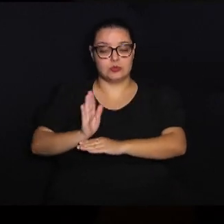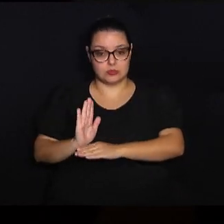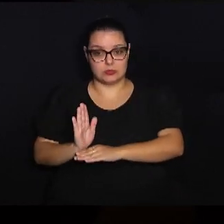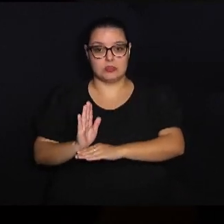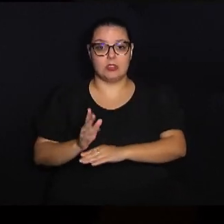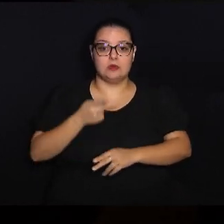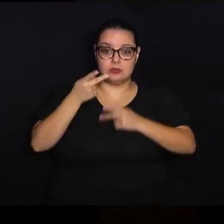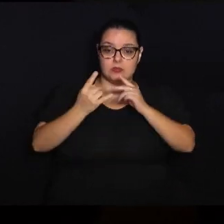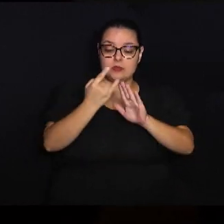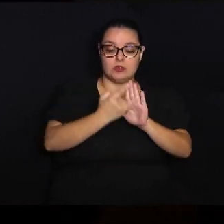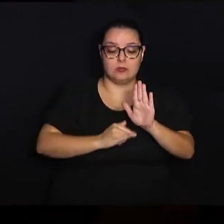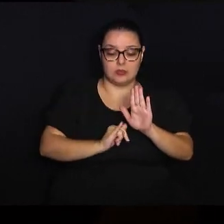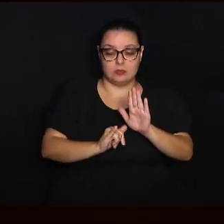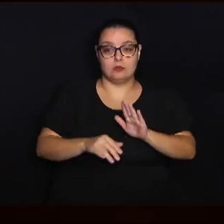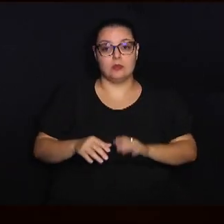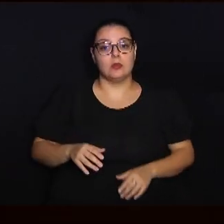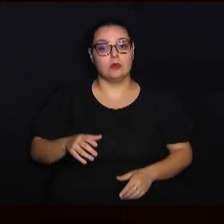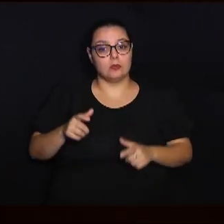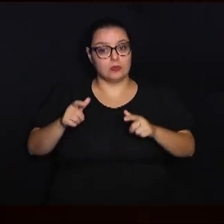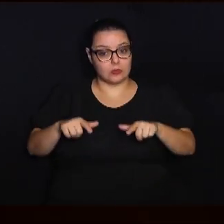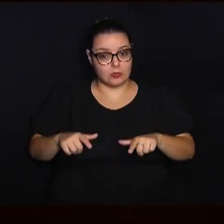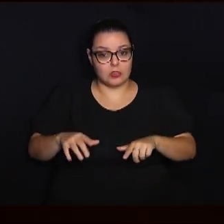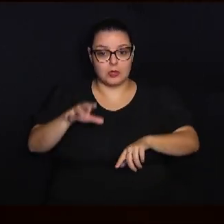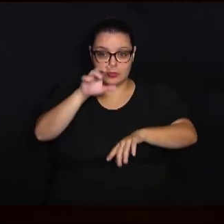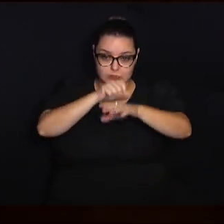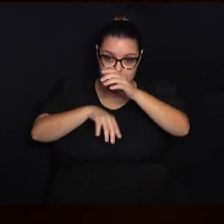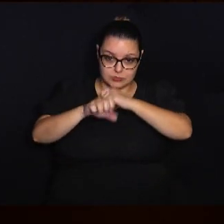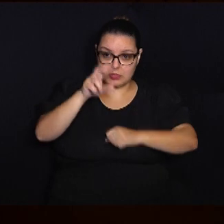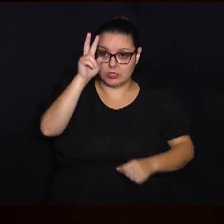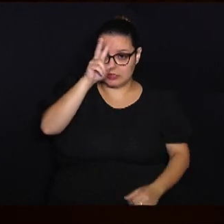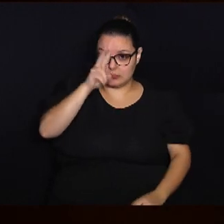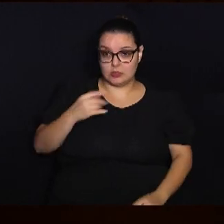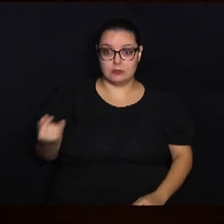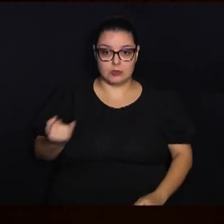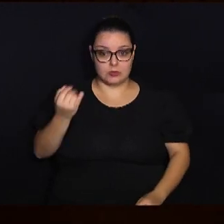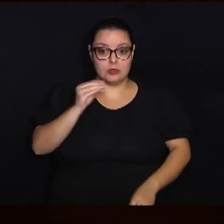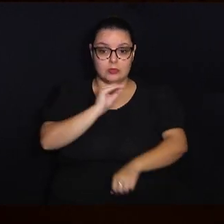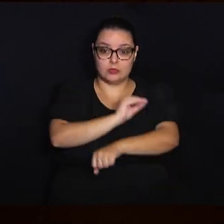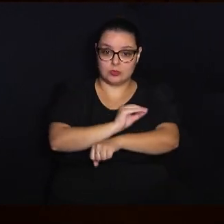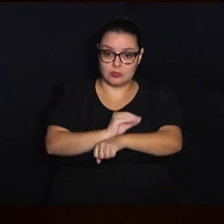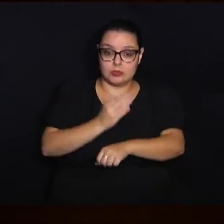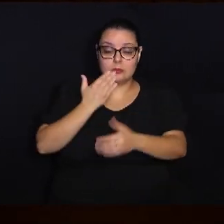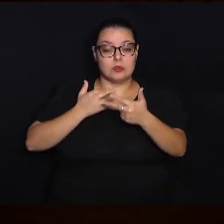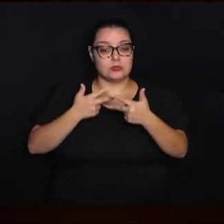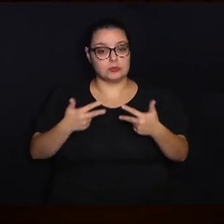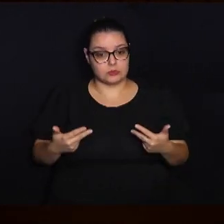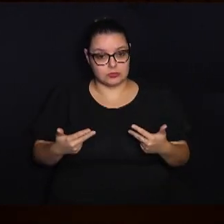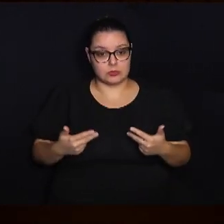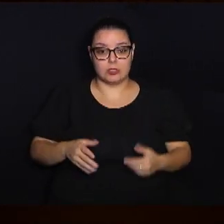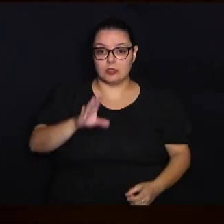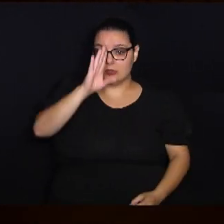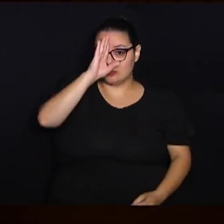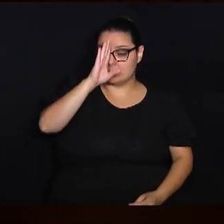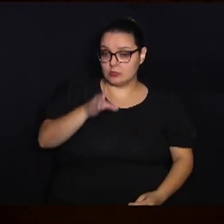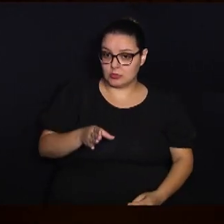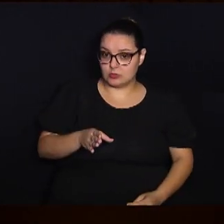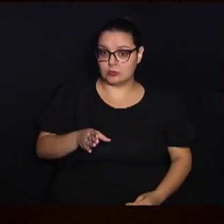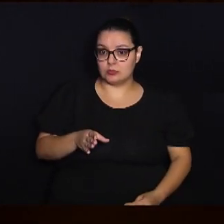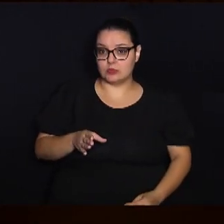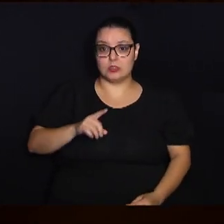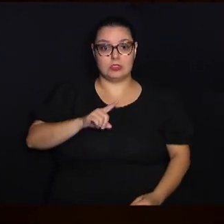aqui no Jornal Câmara Notícia, porque por iniciativa do vereador Nelson Osseri, foi entregue o diploma de mérito cultural Guilherme de